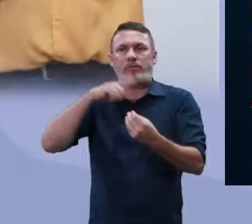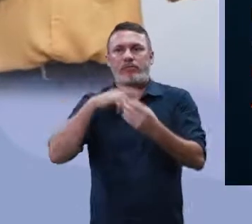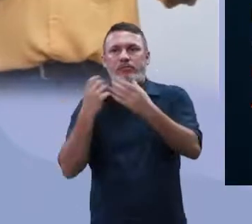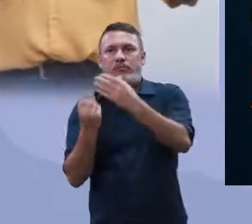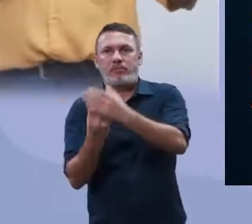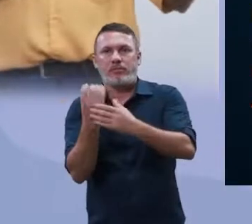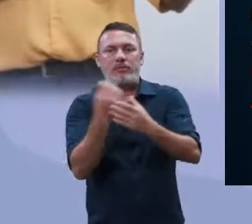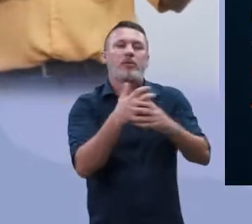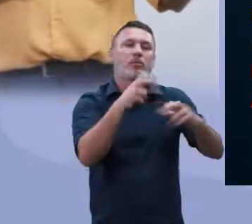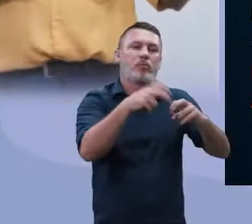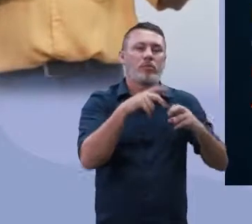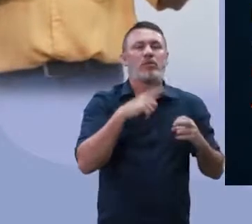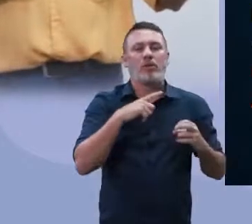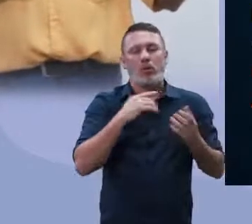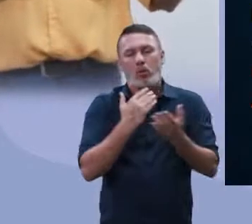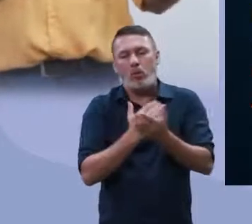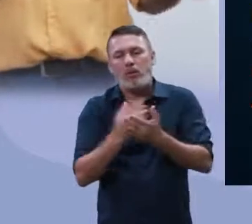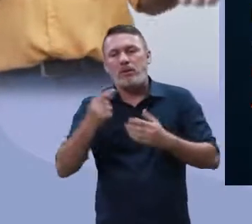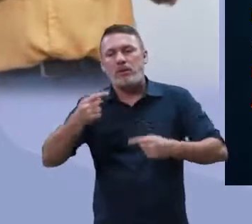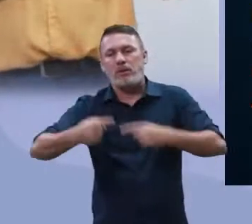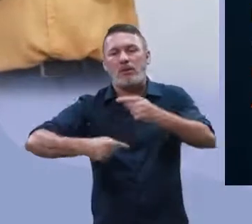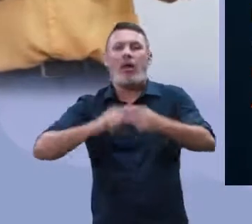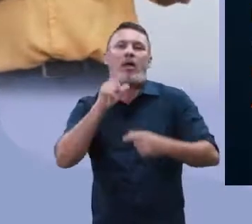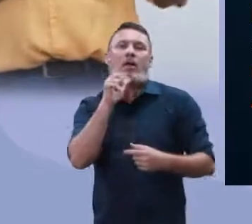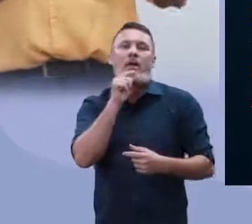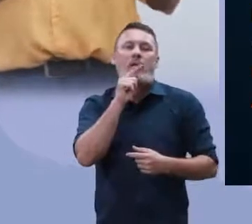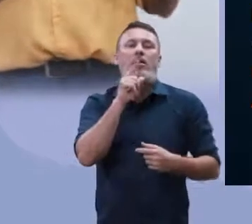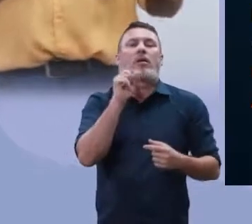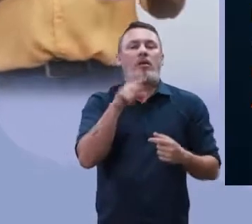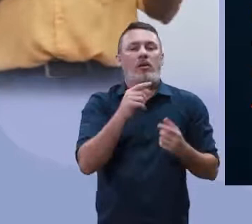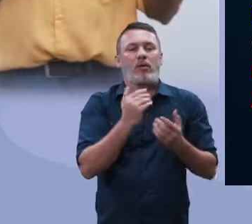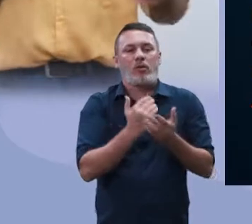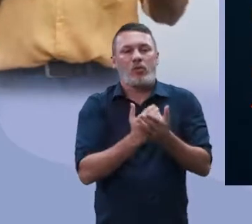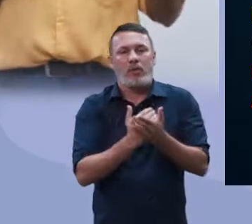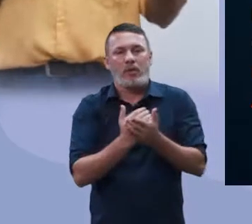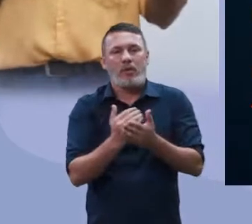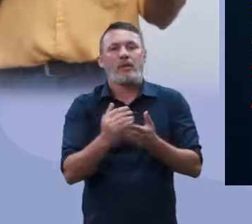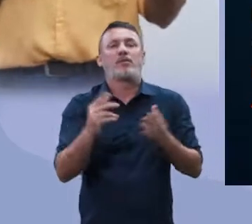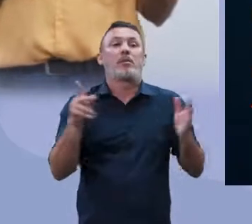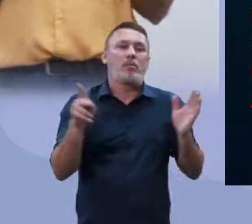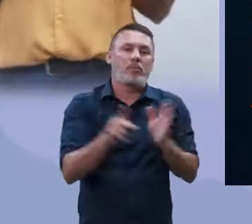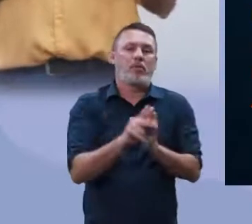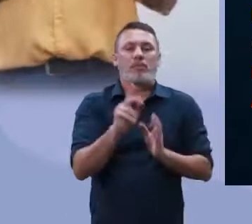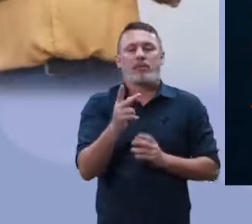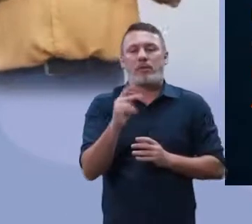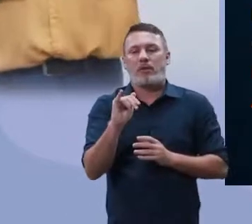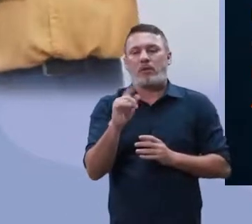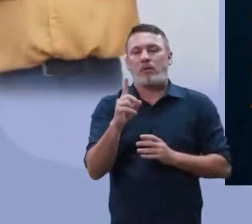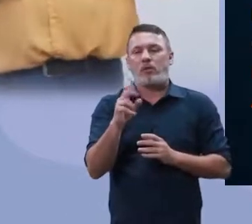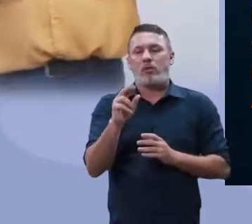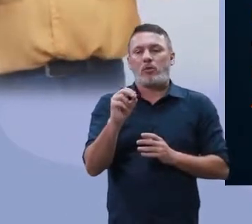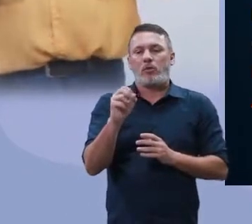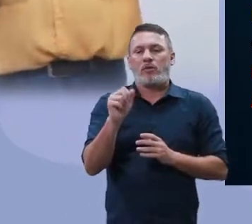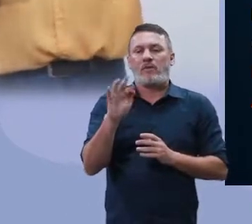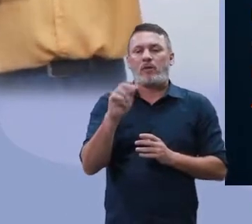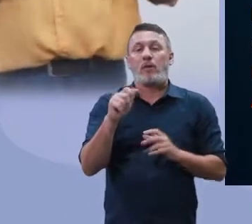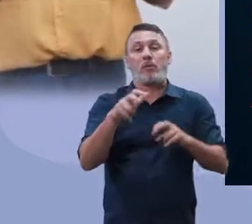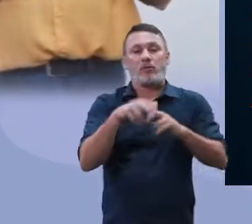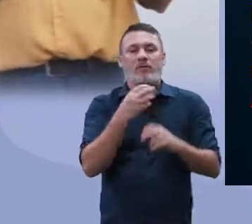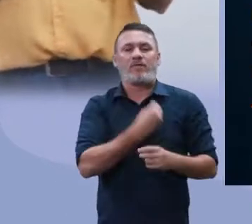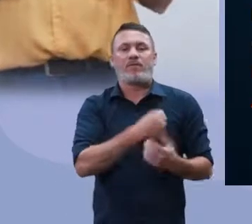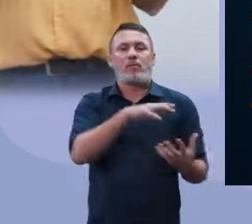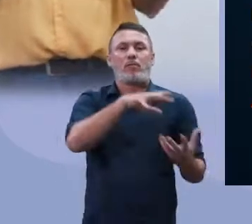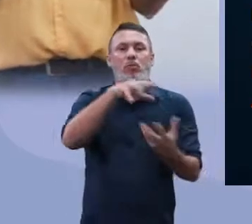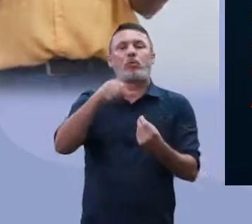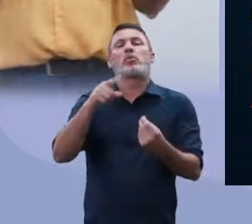é quando nós vamos ter o início do ciclo da água, a formação da chamada hidrosfera. E aí é por isso que a vida no planeta ela